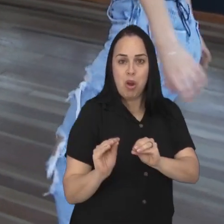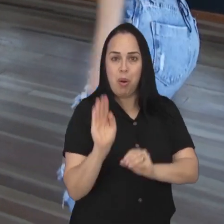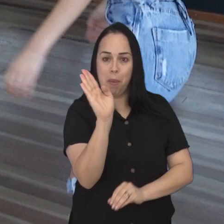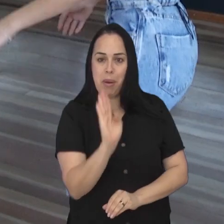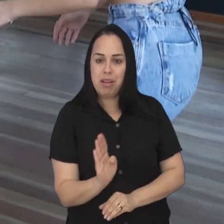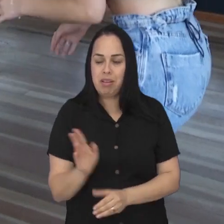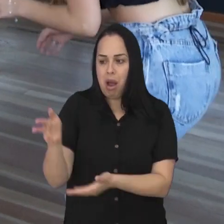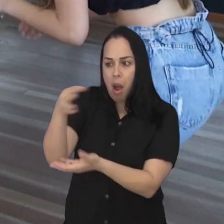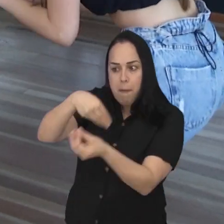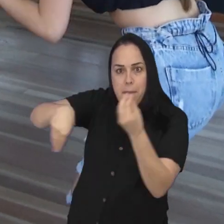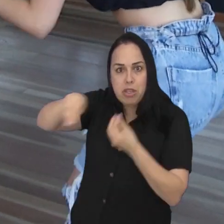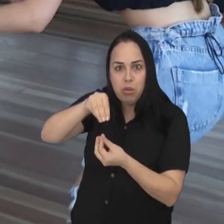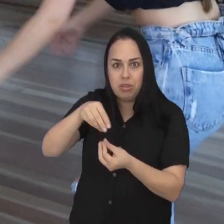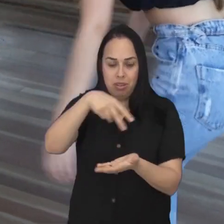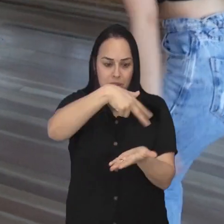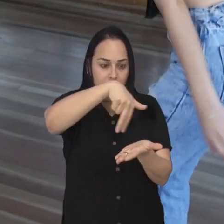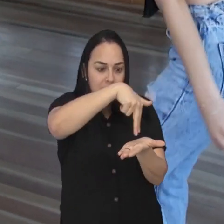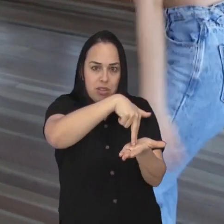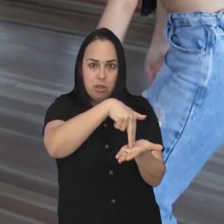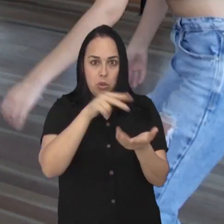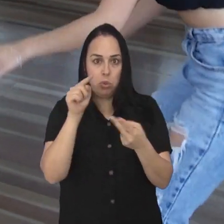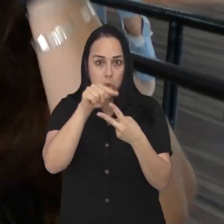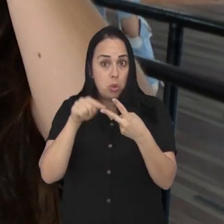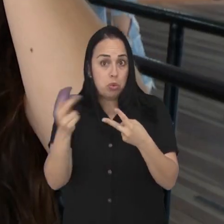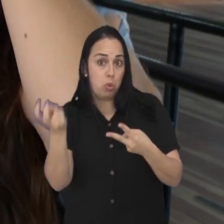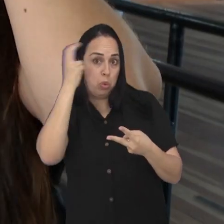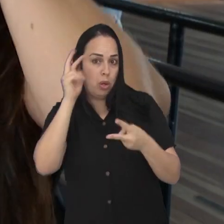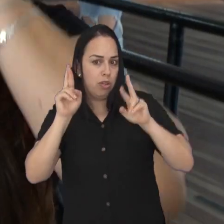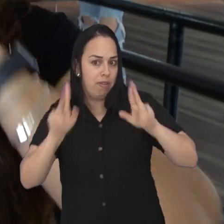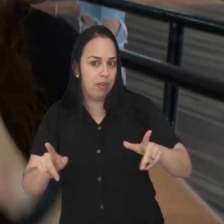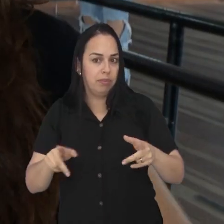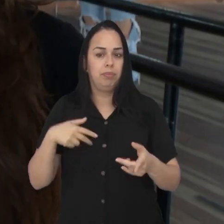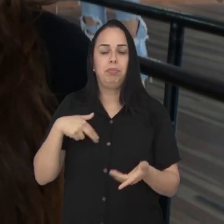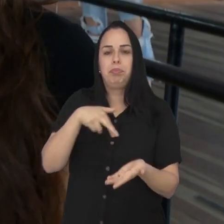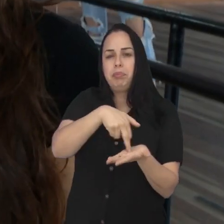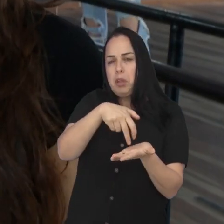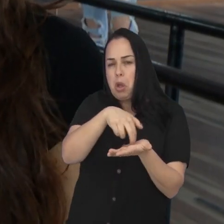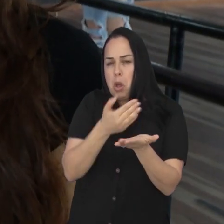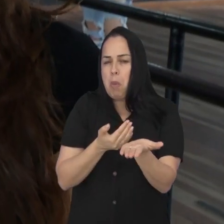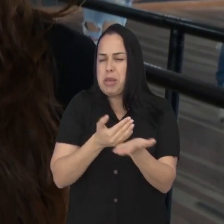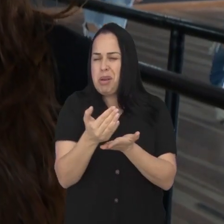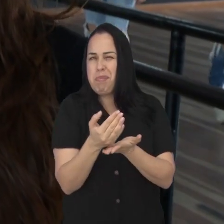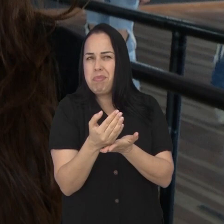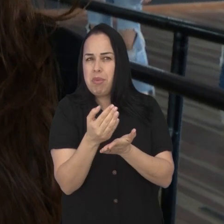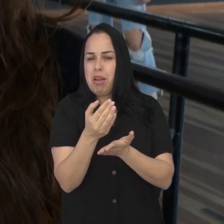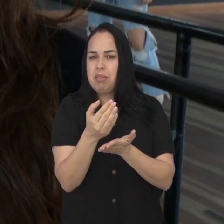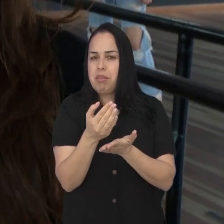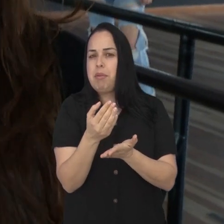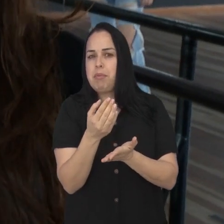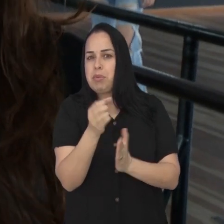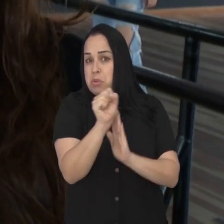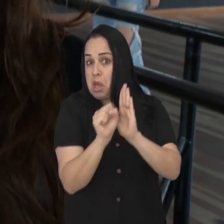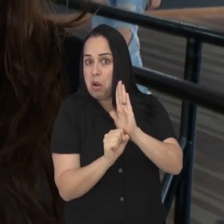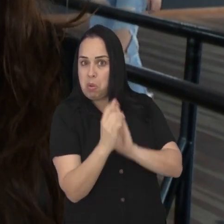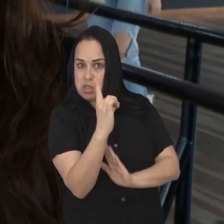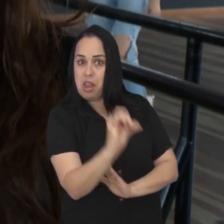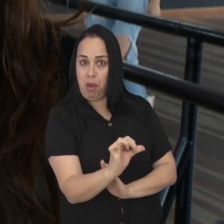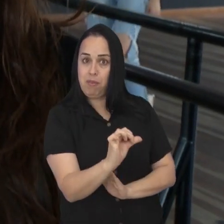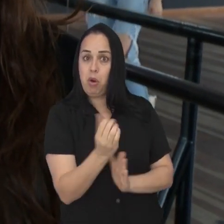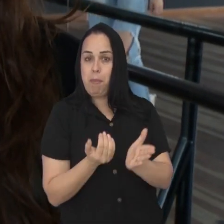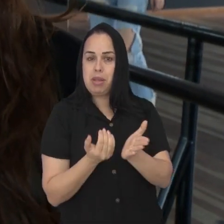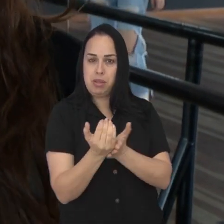uma mistura de danças de outras 2 culturas. Bom, o sapateado ele apareceu em meados da primeira metade do